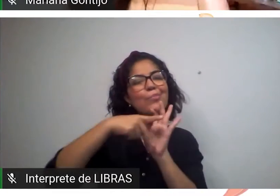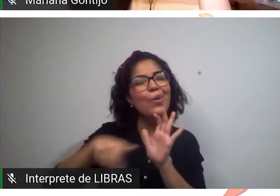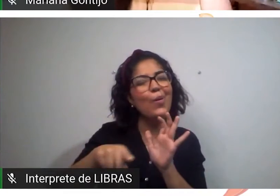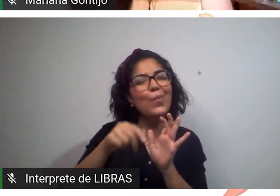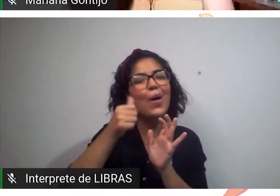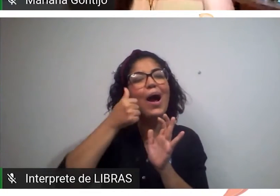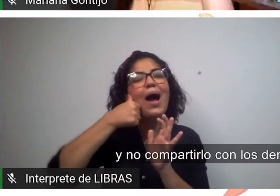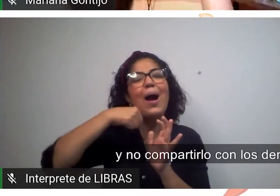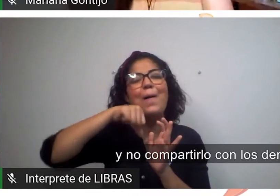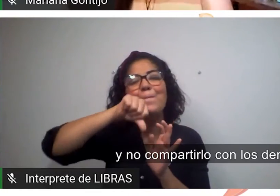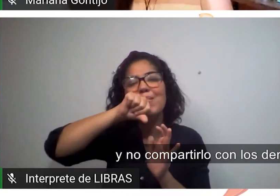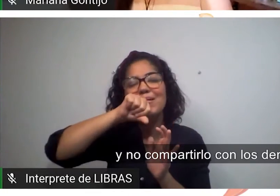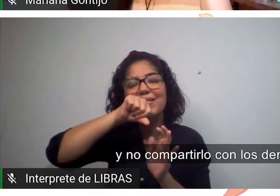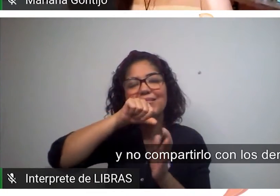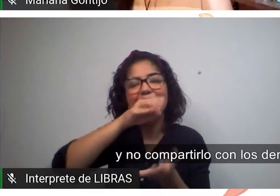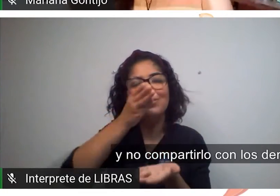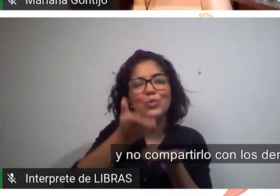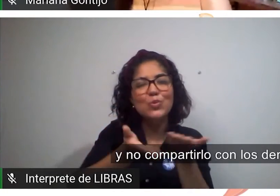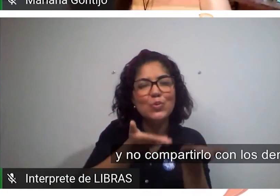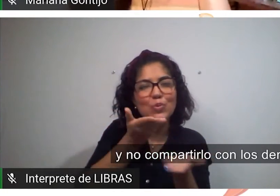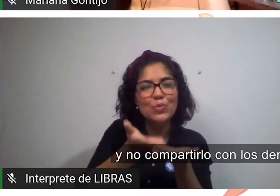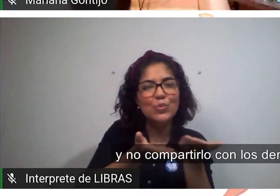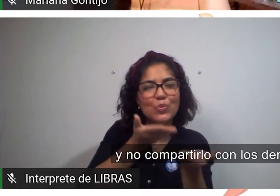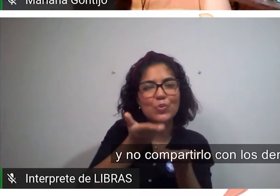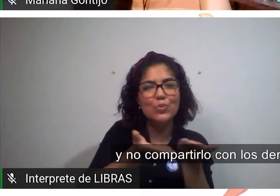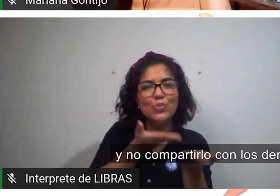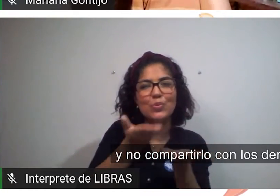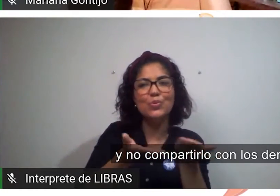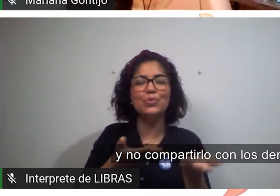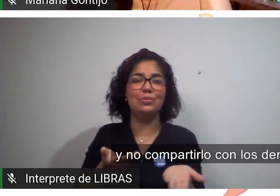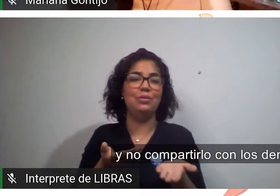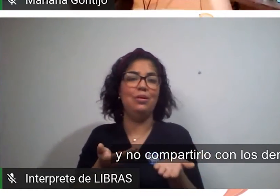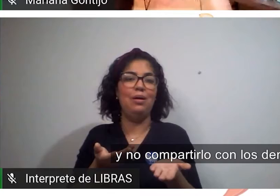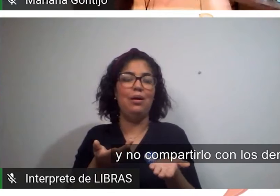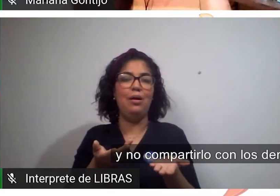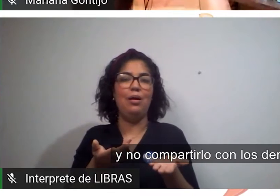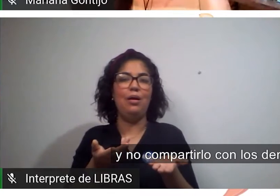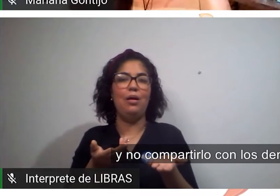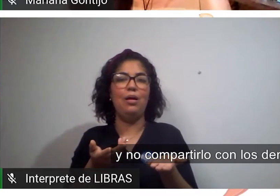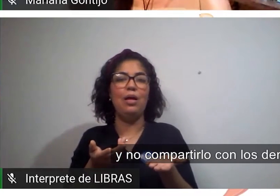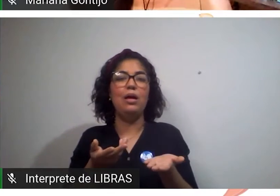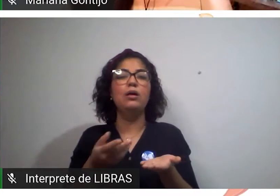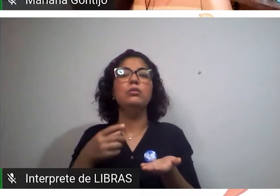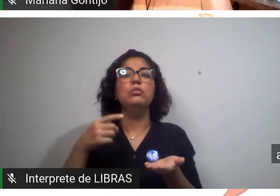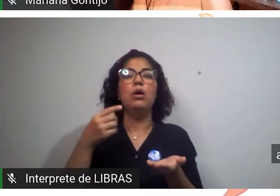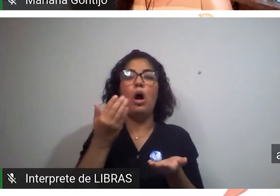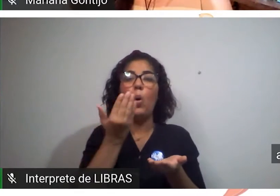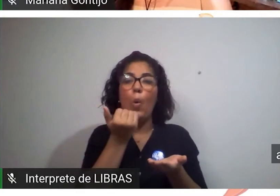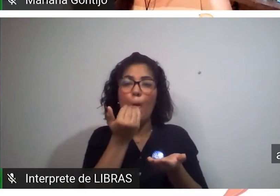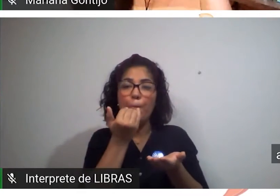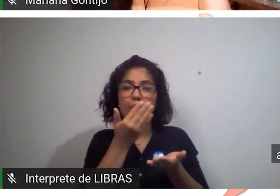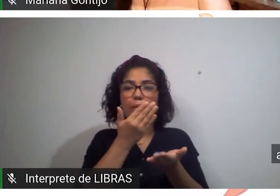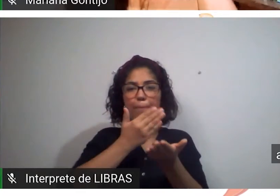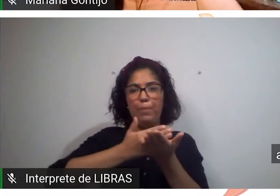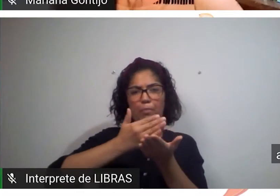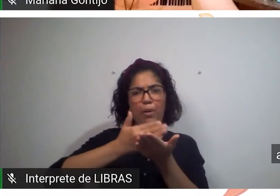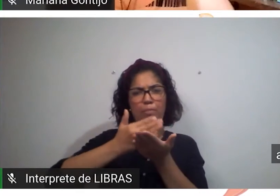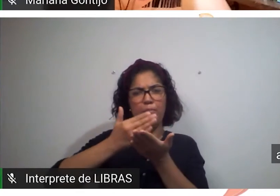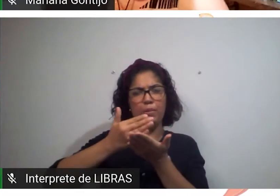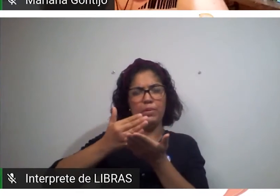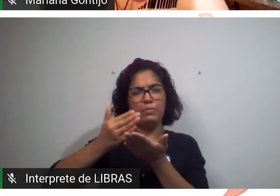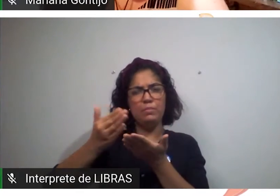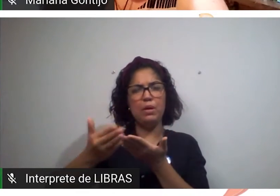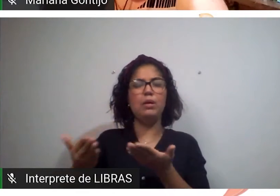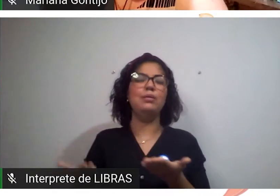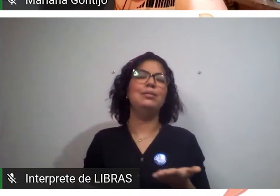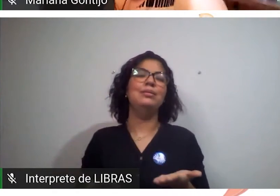alimento e não compartilhar com os demais, porque se as pessoas não compartilhassem aquele alimento